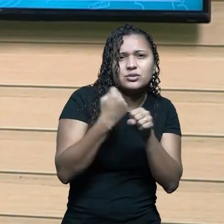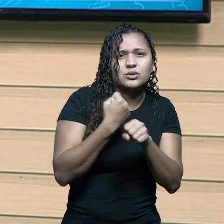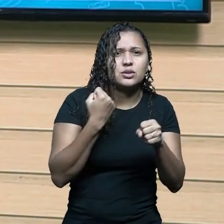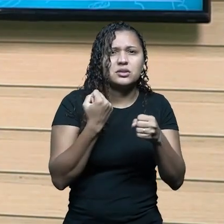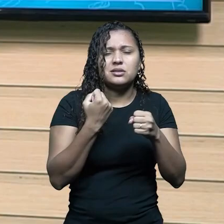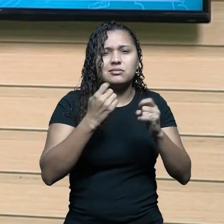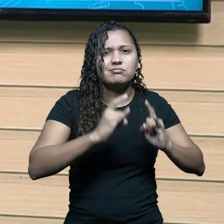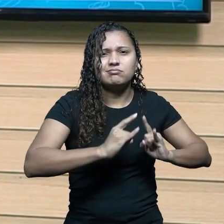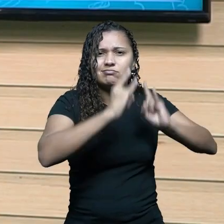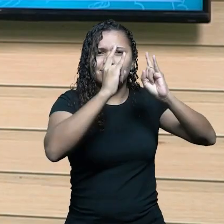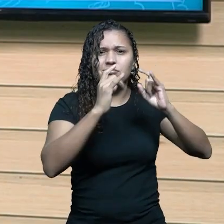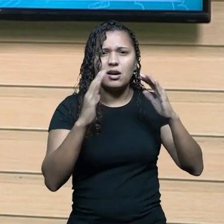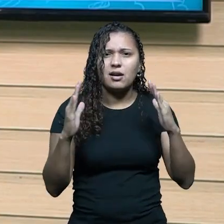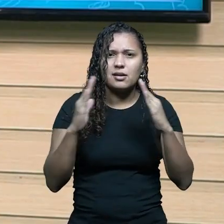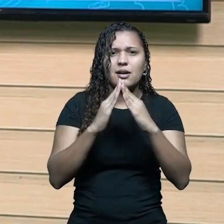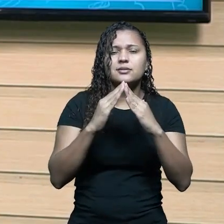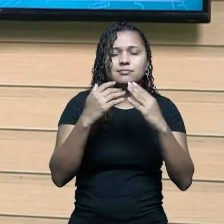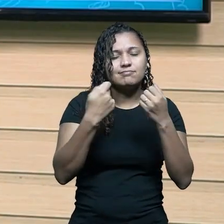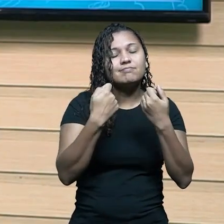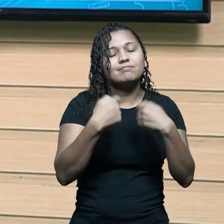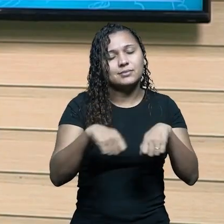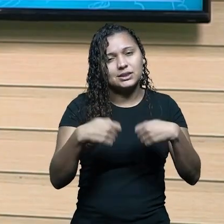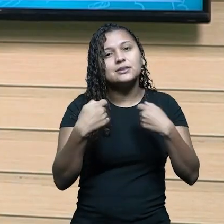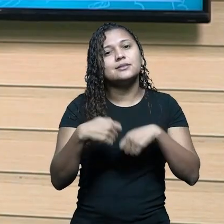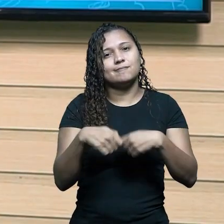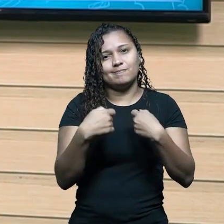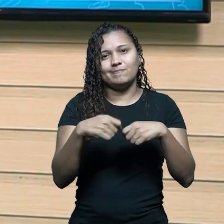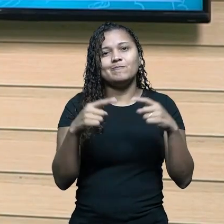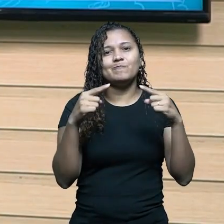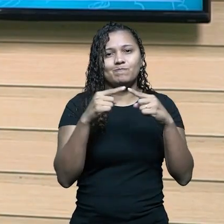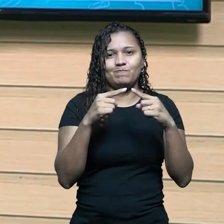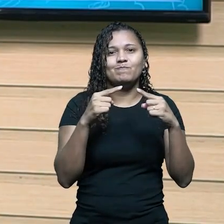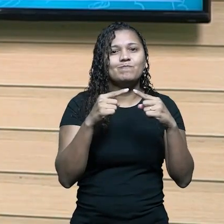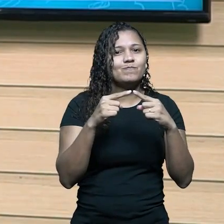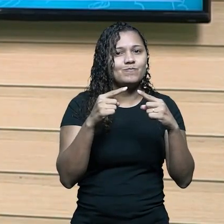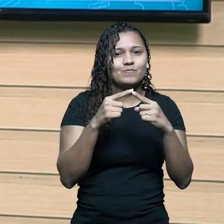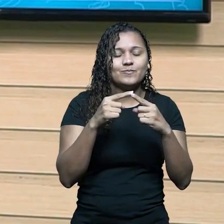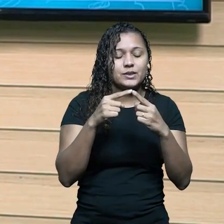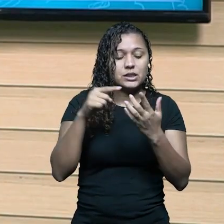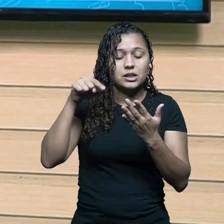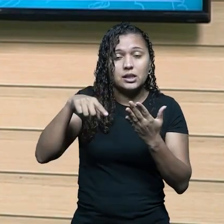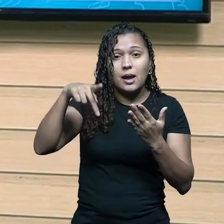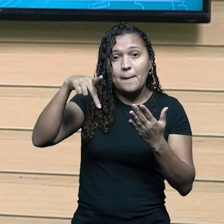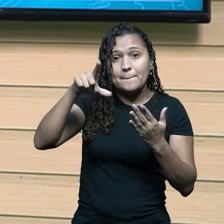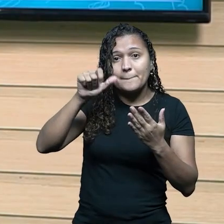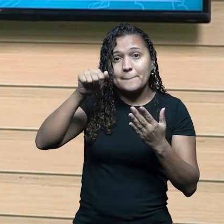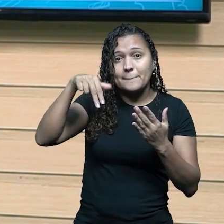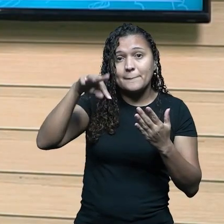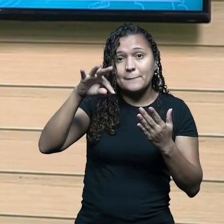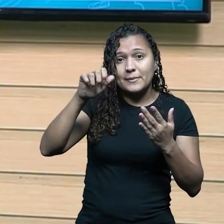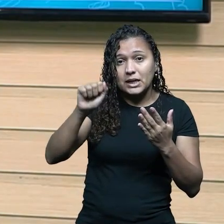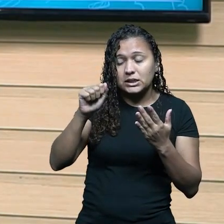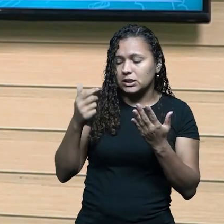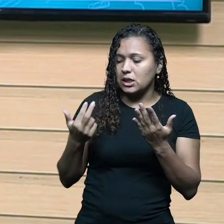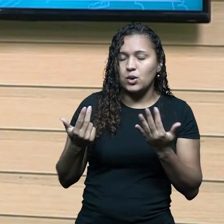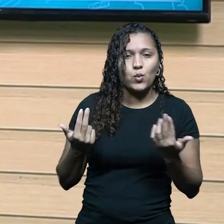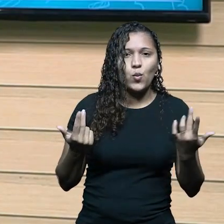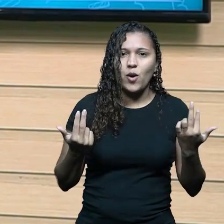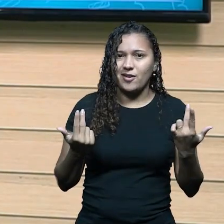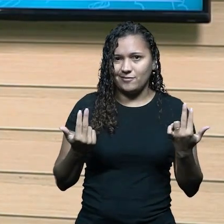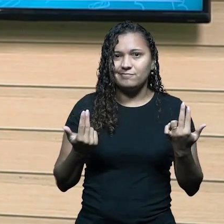construir aquele edifício, aquela casa, tem que fazer de acordo com o que está escrito ali.